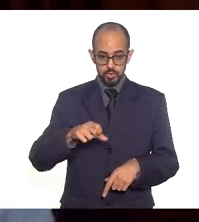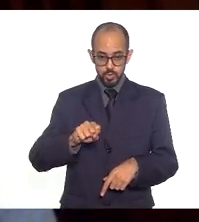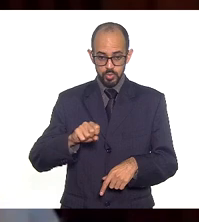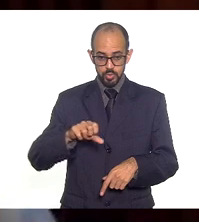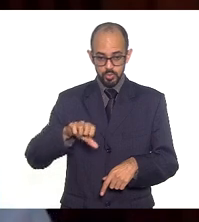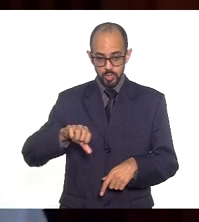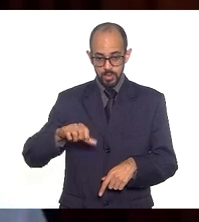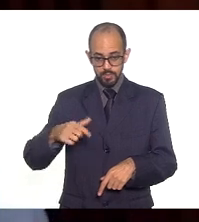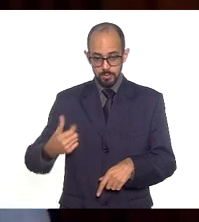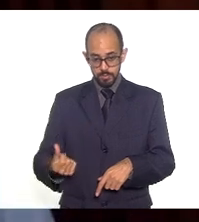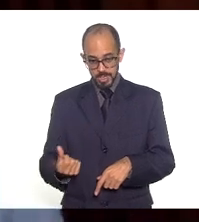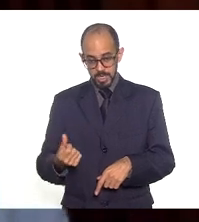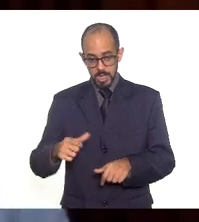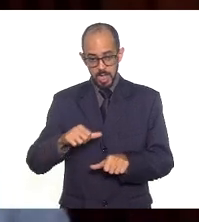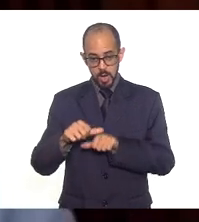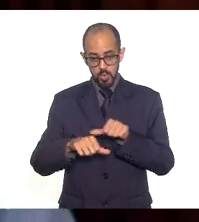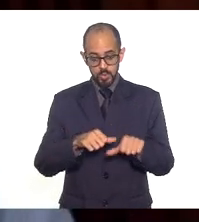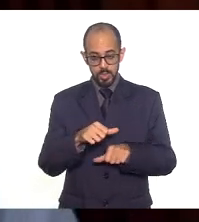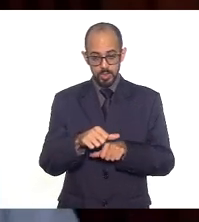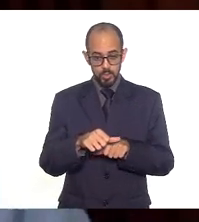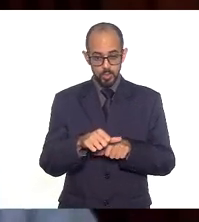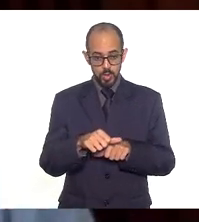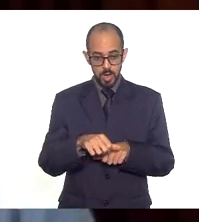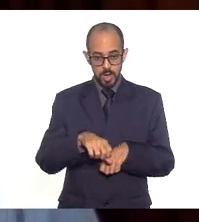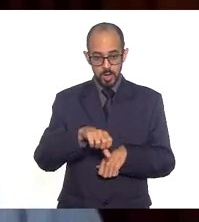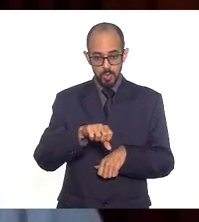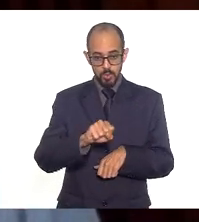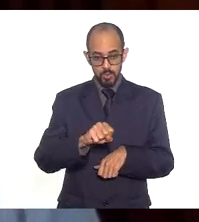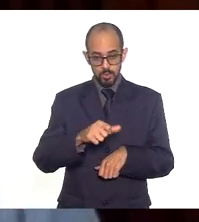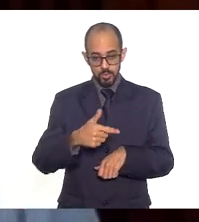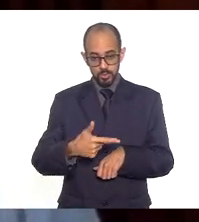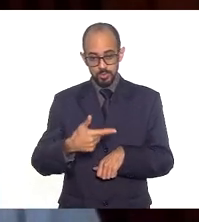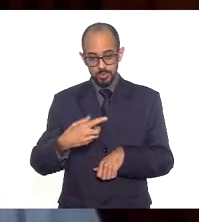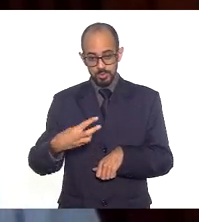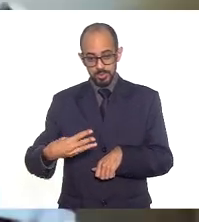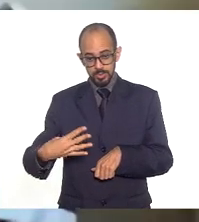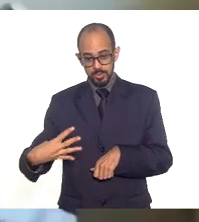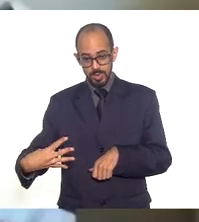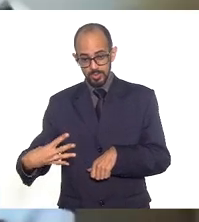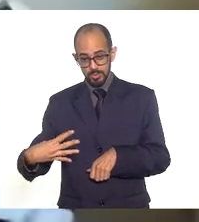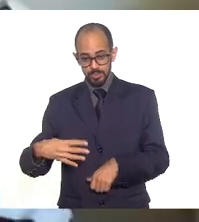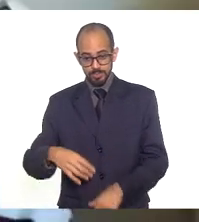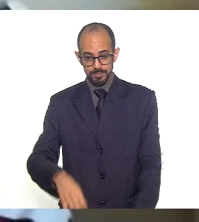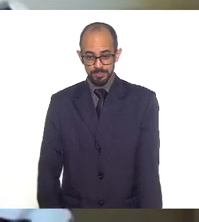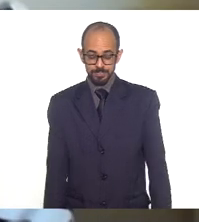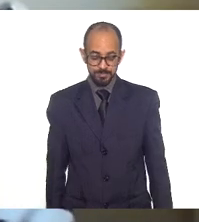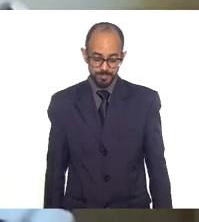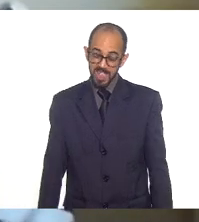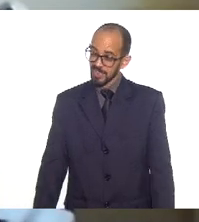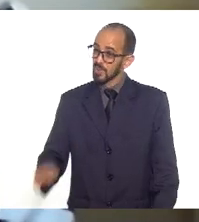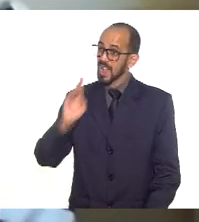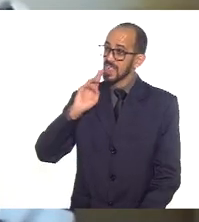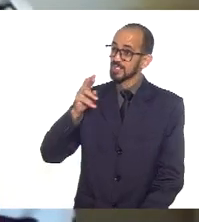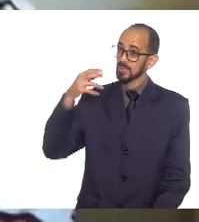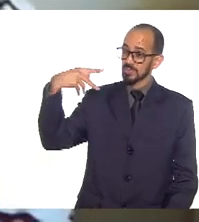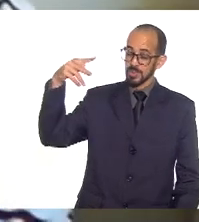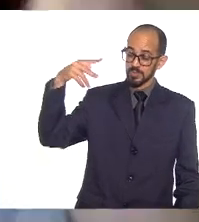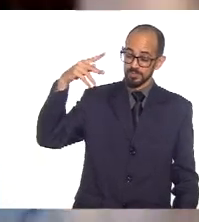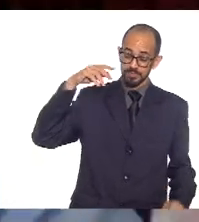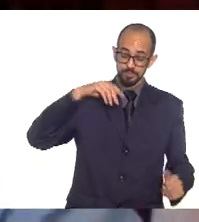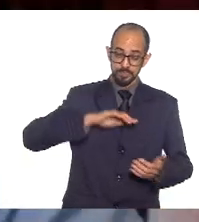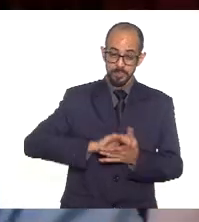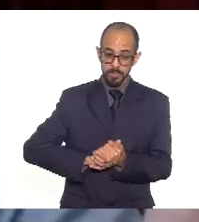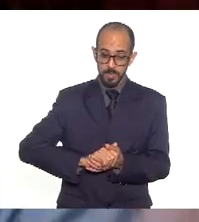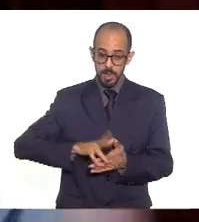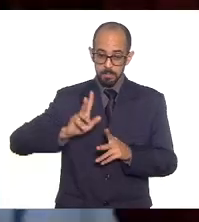28, a 2896 de 20 alterou a 8.234. Então você tem razão. Isso.